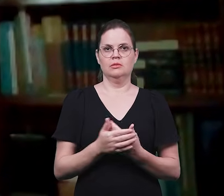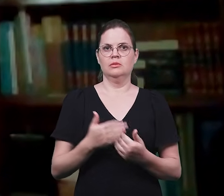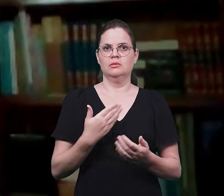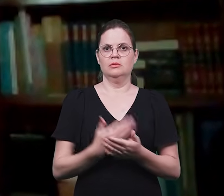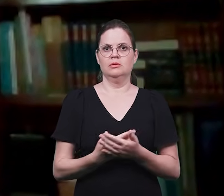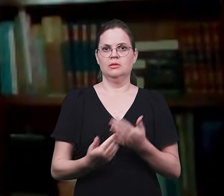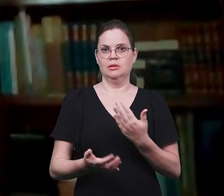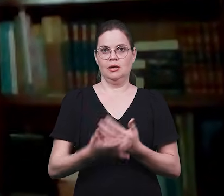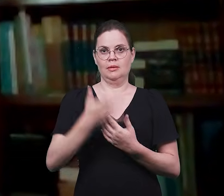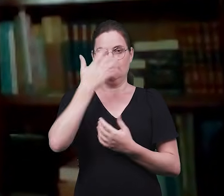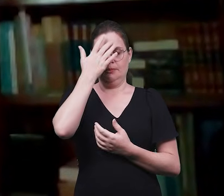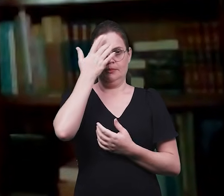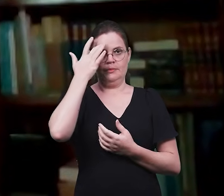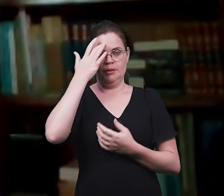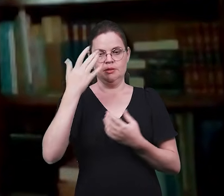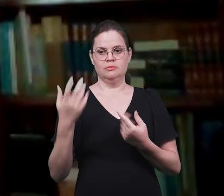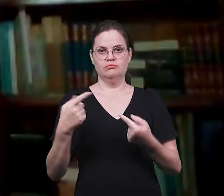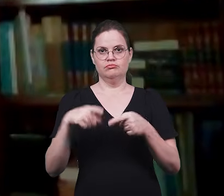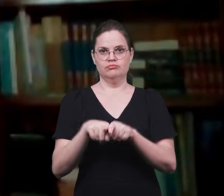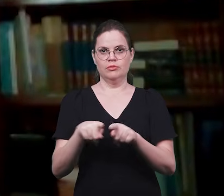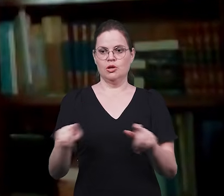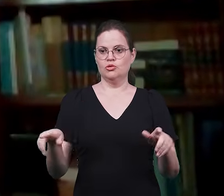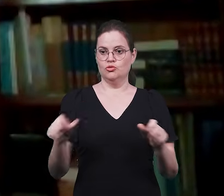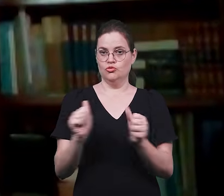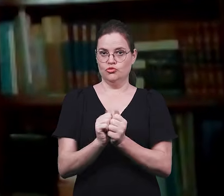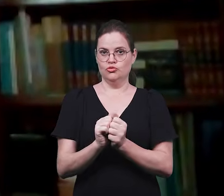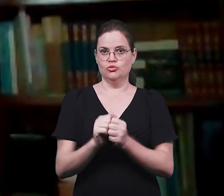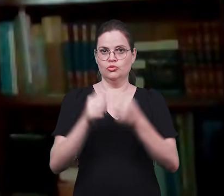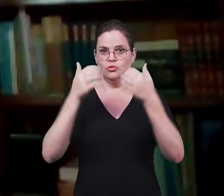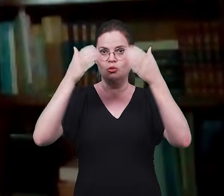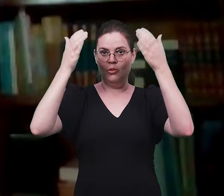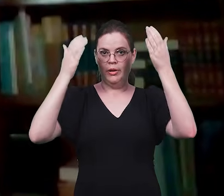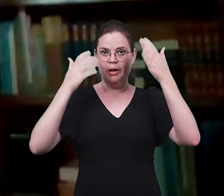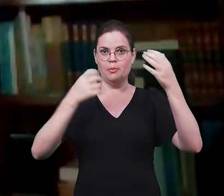e qualquer pessoa que estivesse aliada a esse